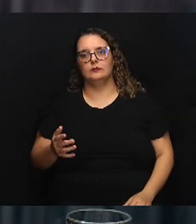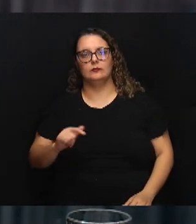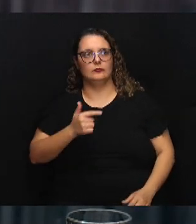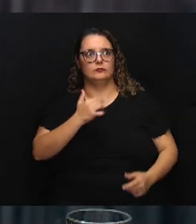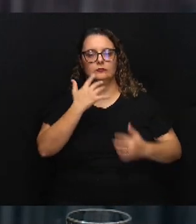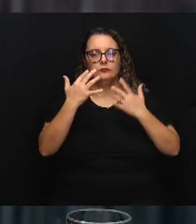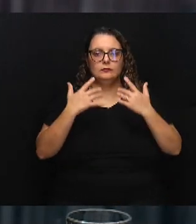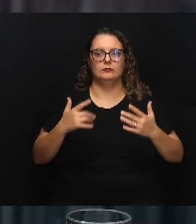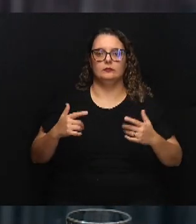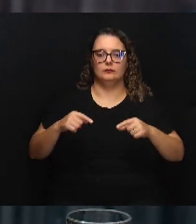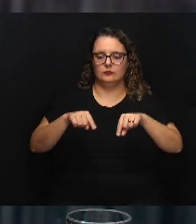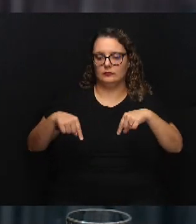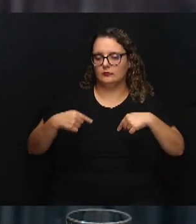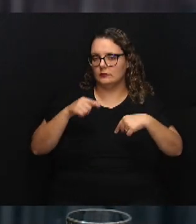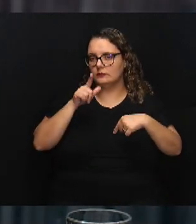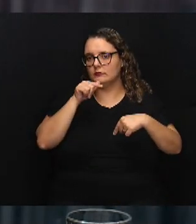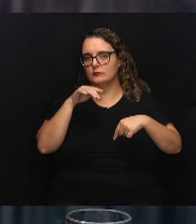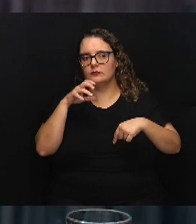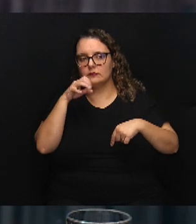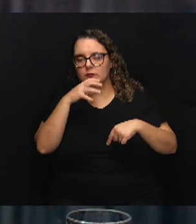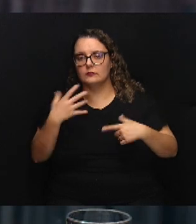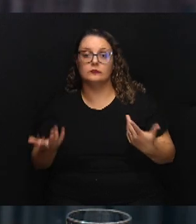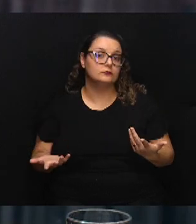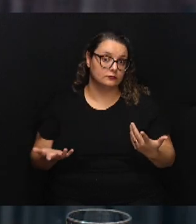água quente. Então, assim,